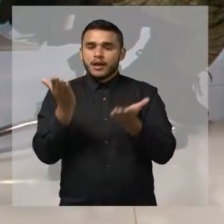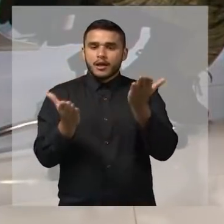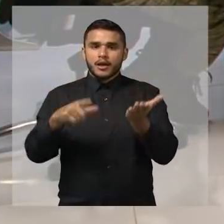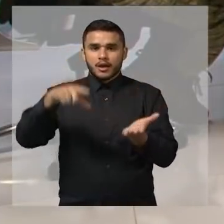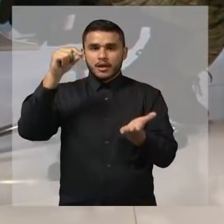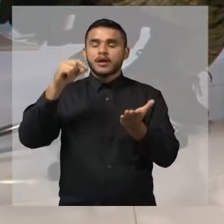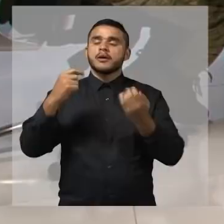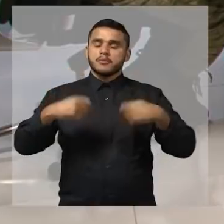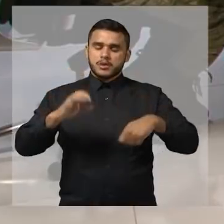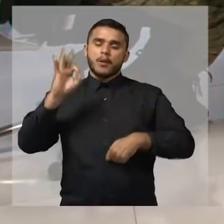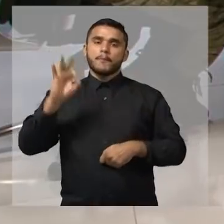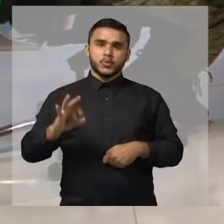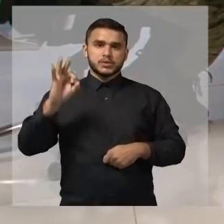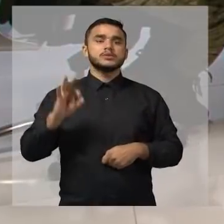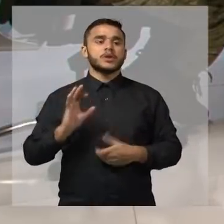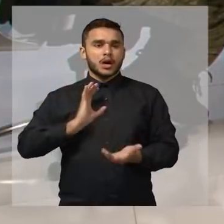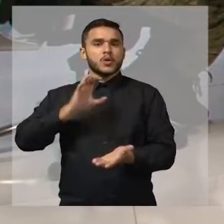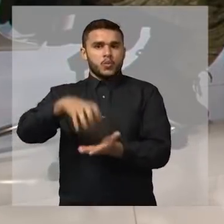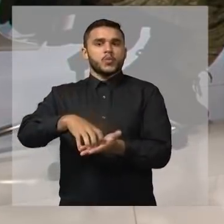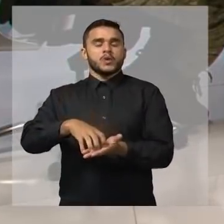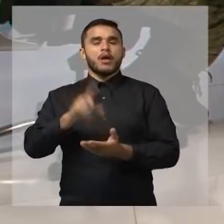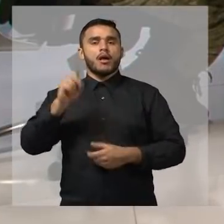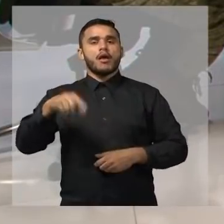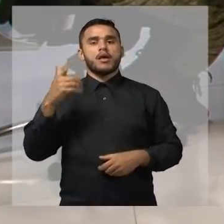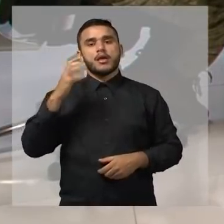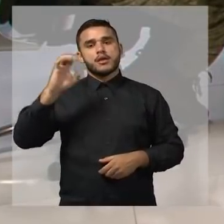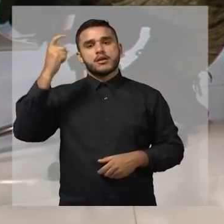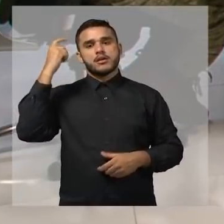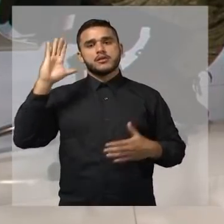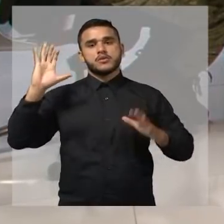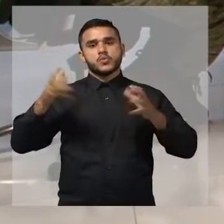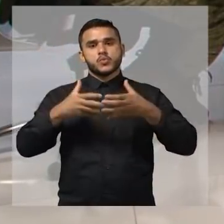que precisa aproveitar dessa mão de obra egresso do sistema.